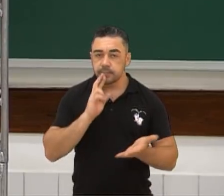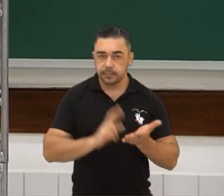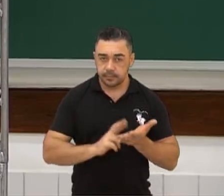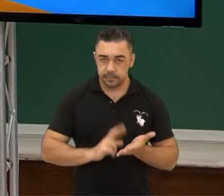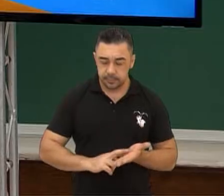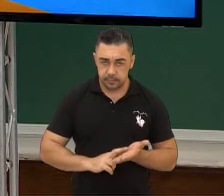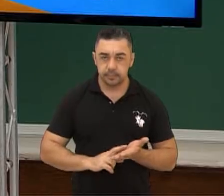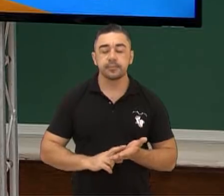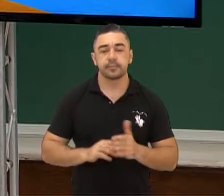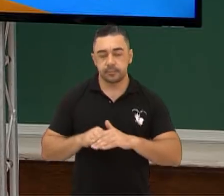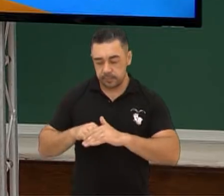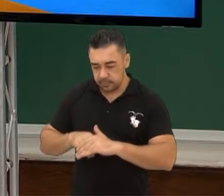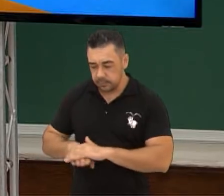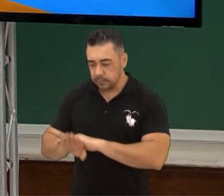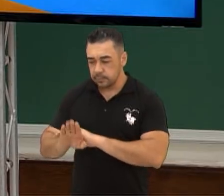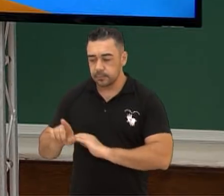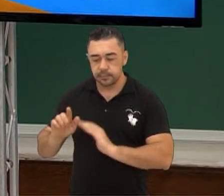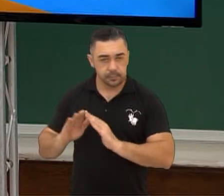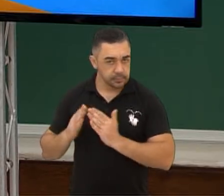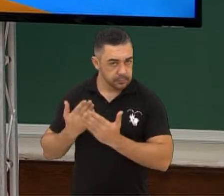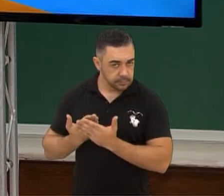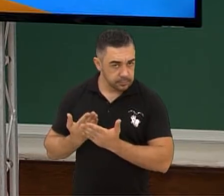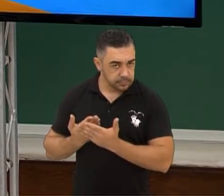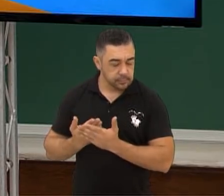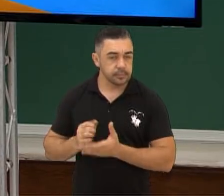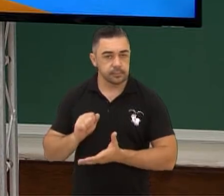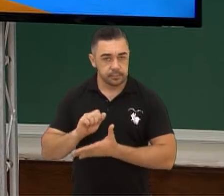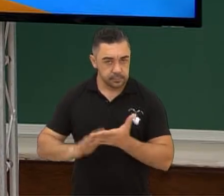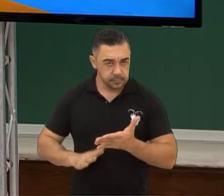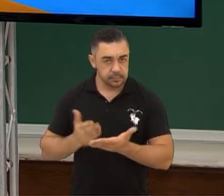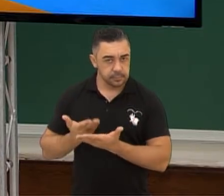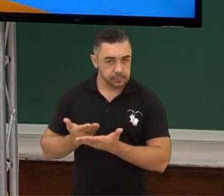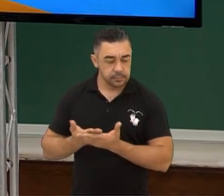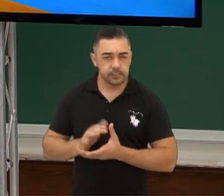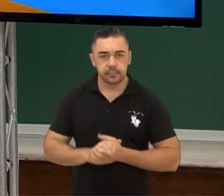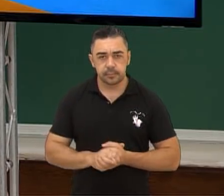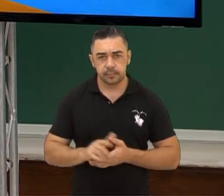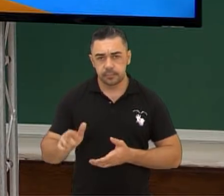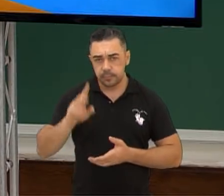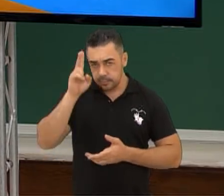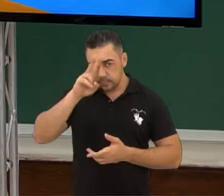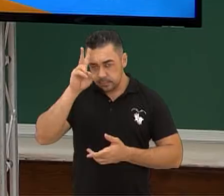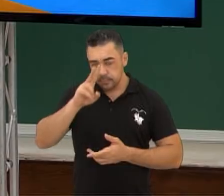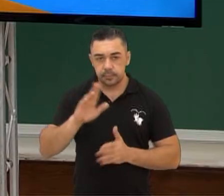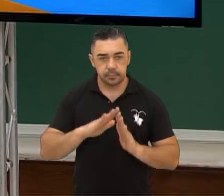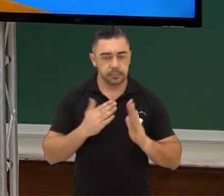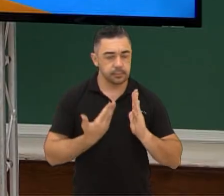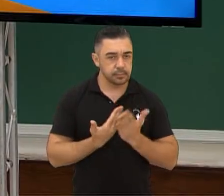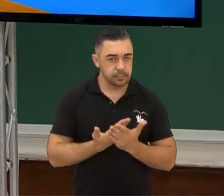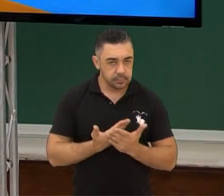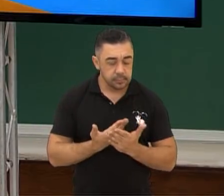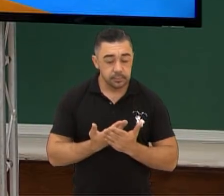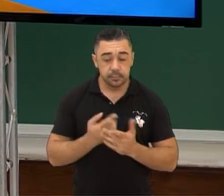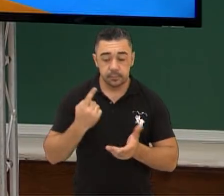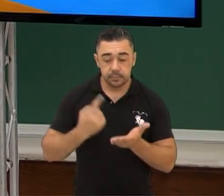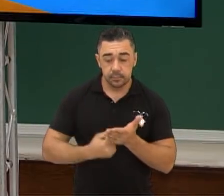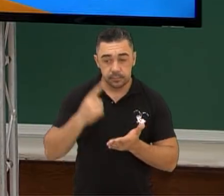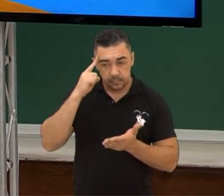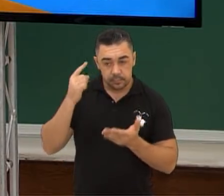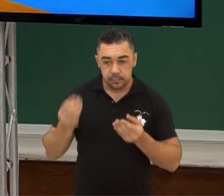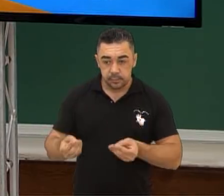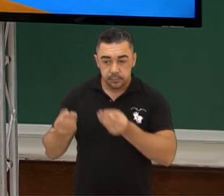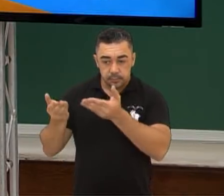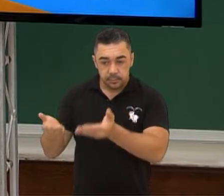atividades impressas à sua escola ou responde os exercícios da aula, lembre de marcar com a sua escola o melhor momento de levar até eles